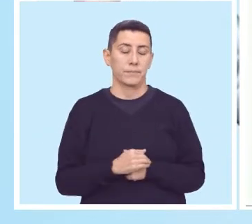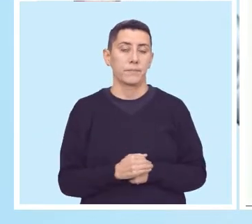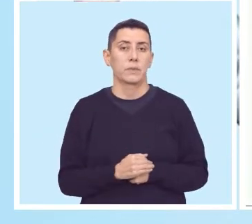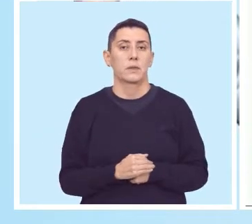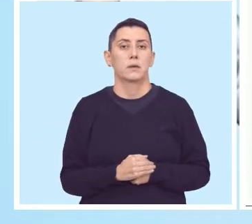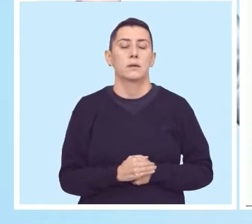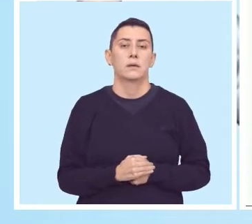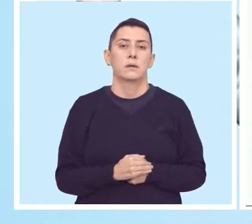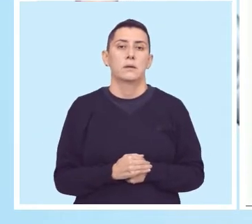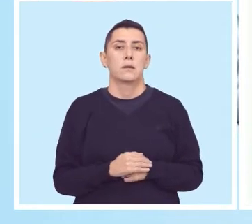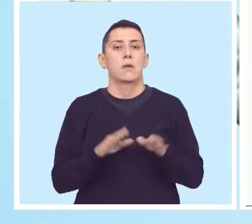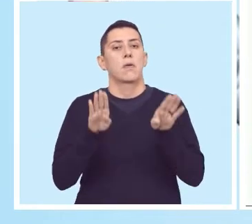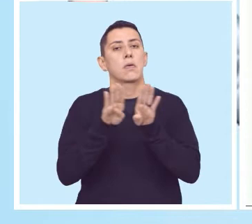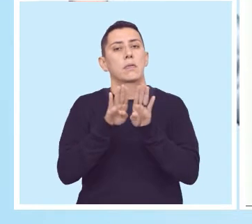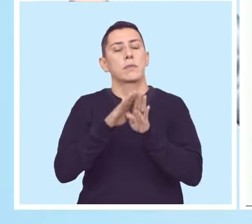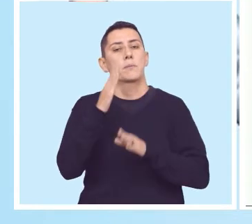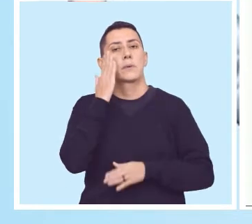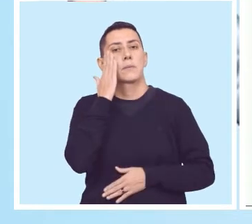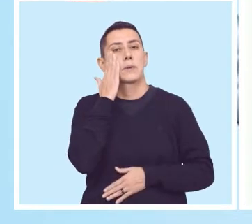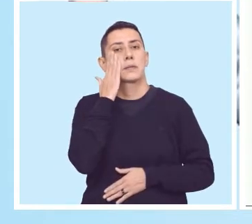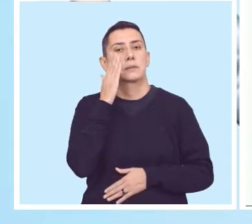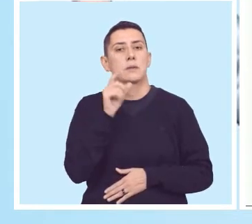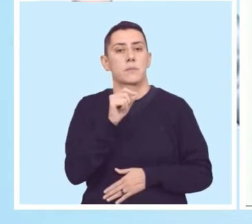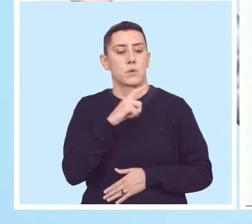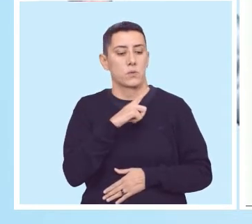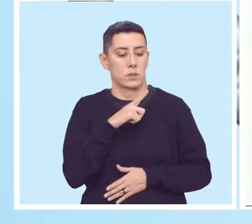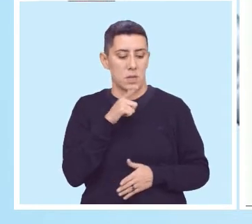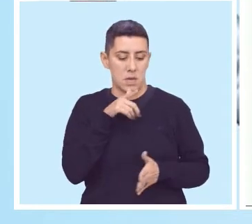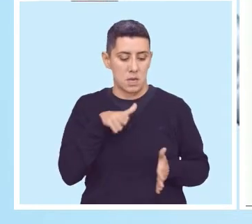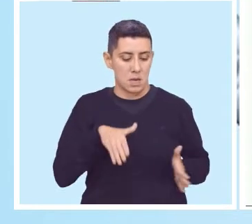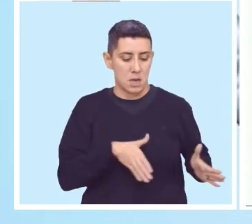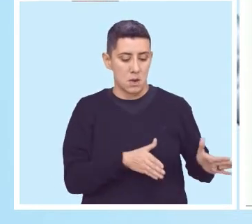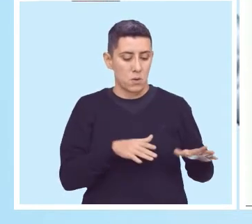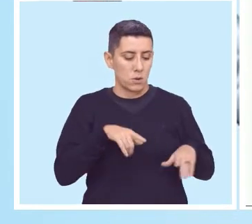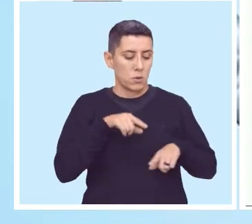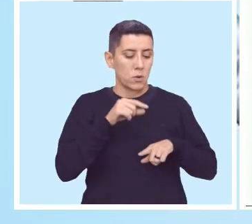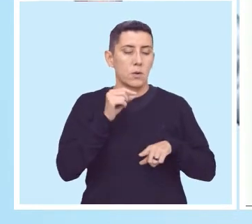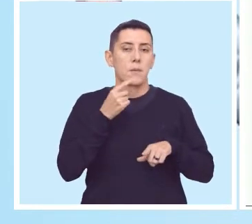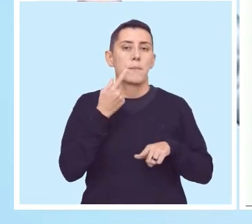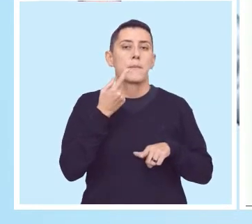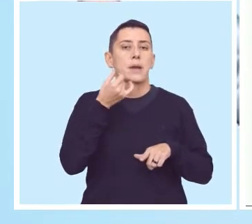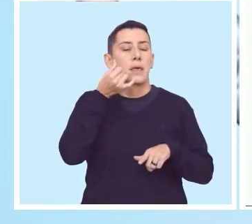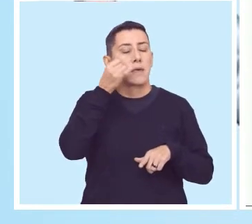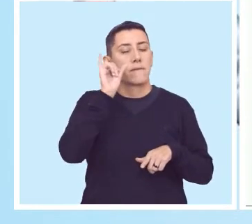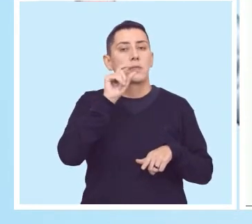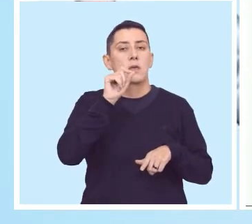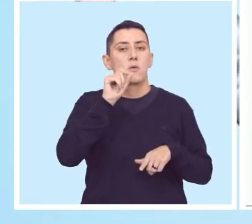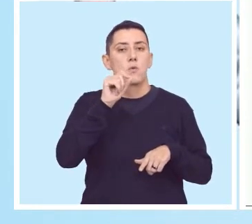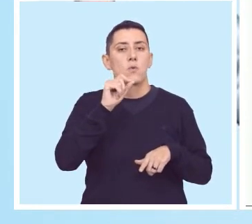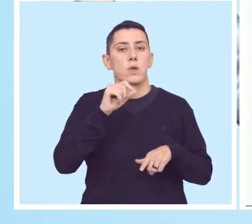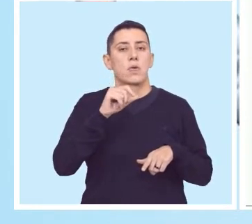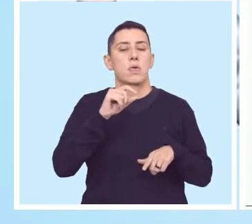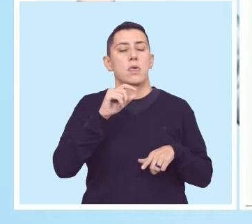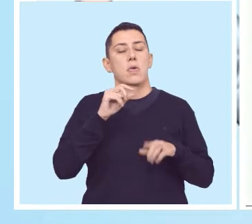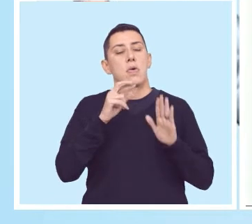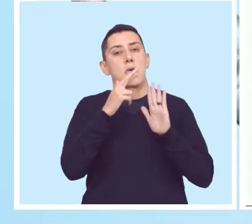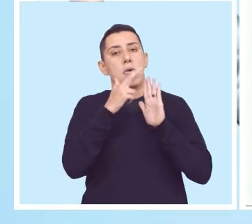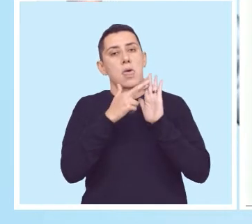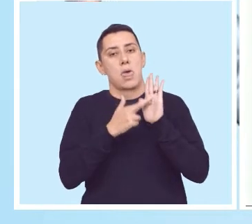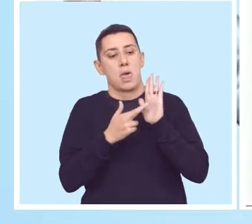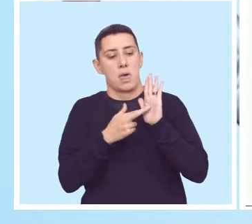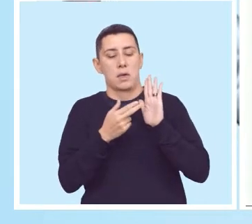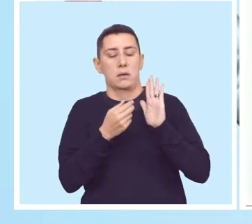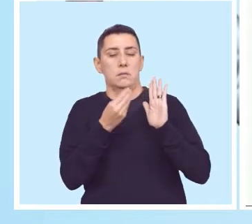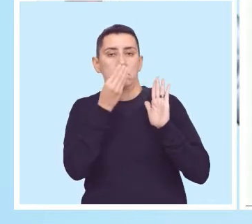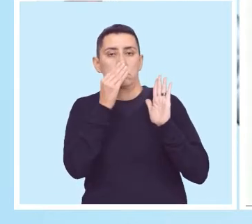enquadramento adequado dos leitos dos igarapés, sem que houvesse uma violação das regras de operações civis de VANTs. VANTs